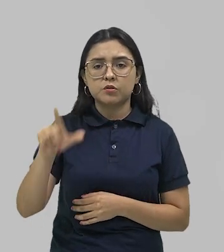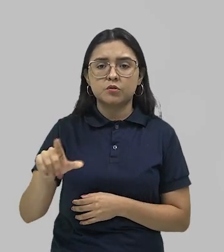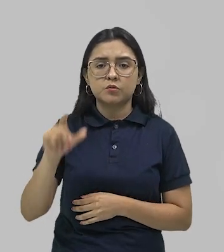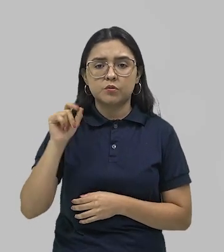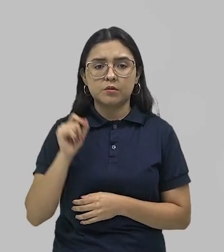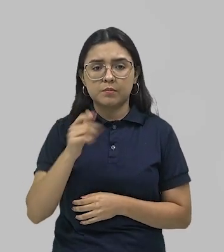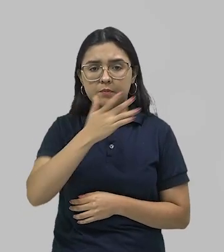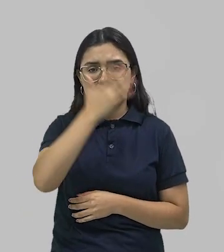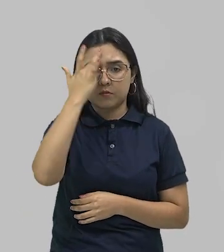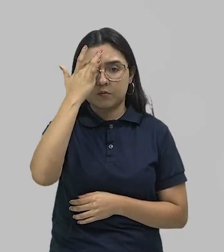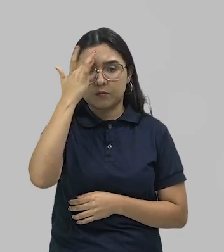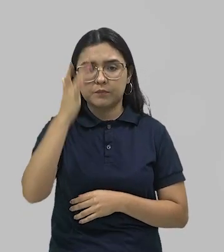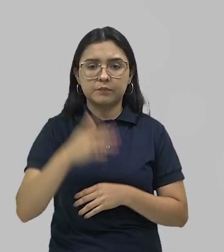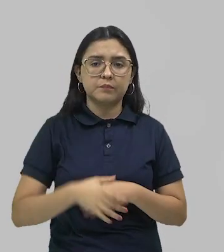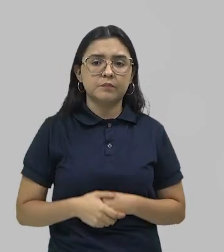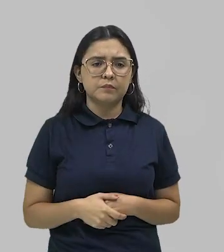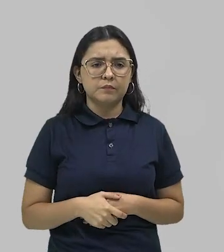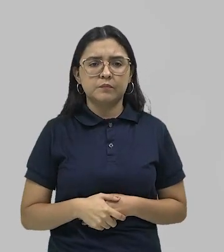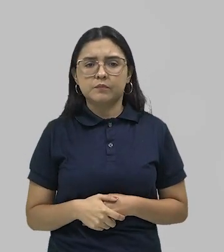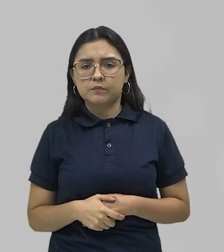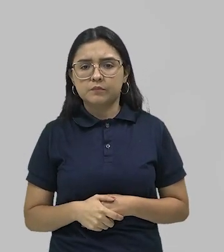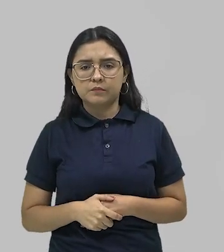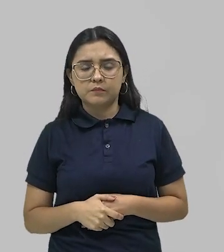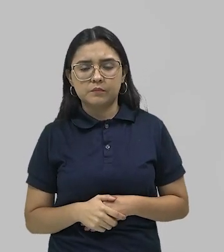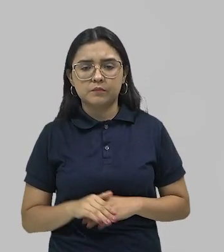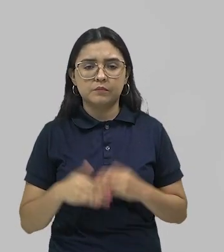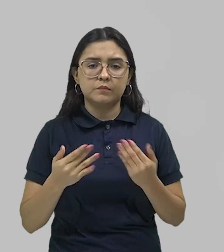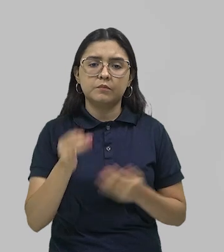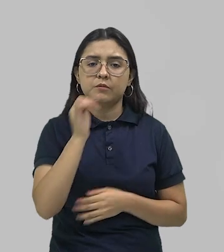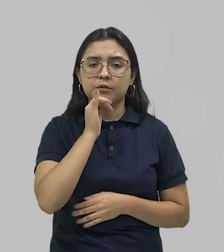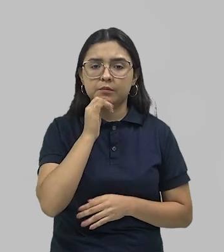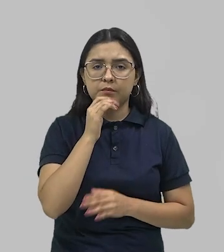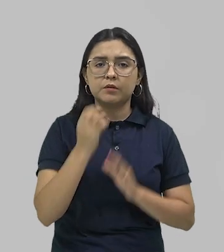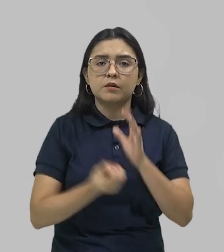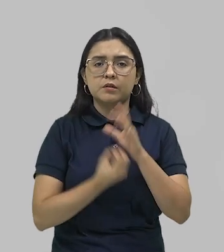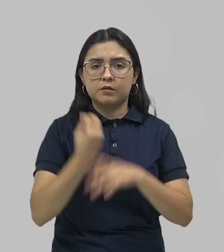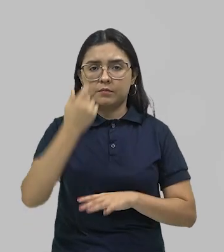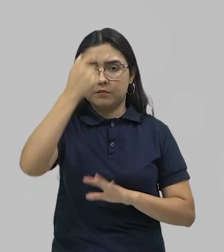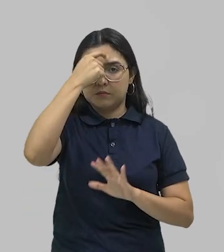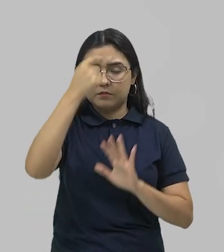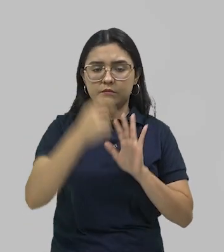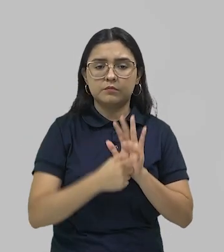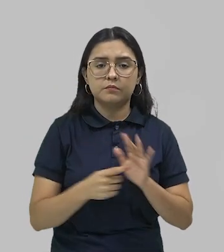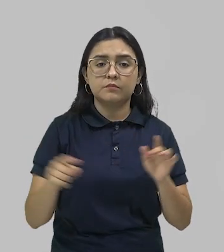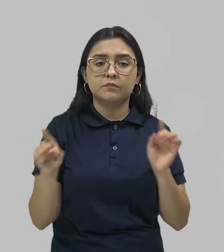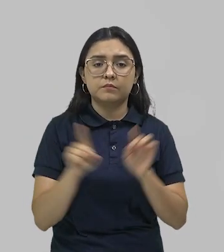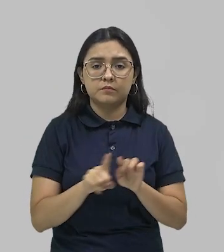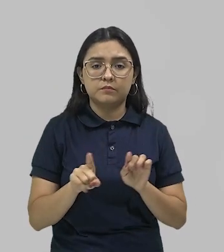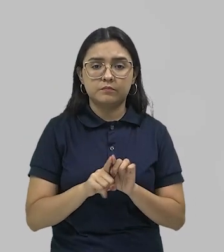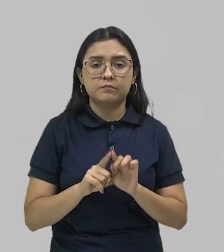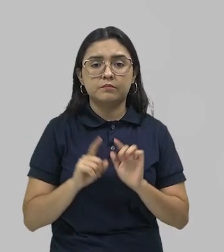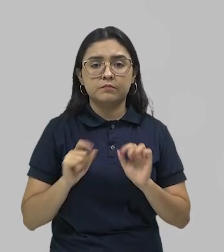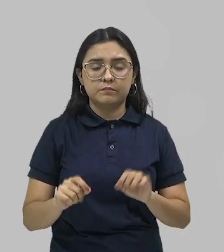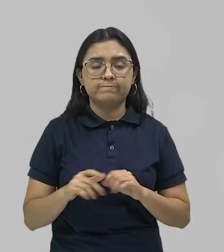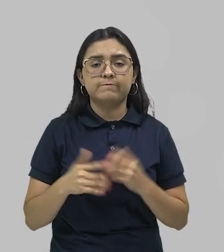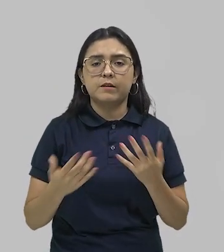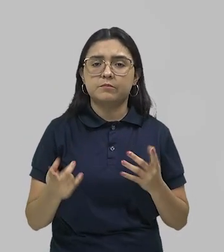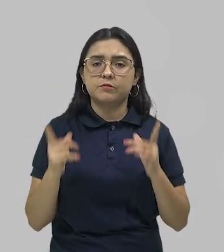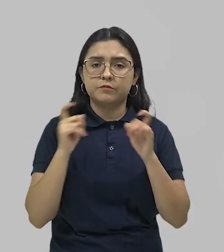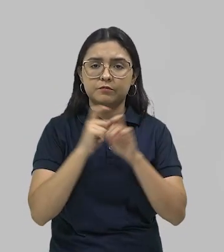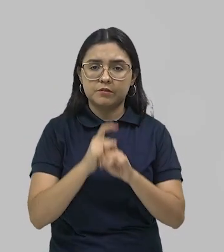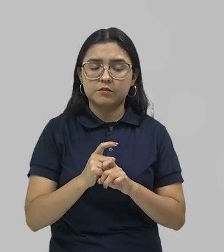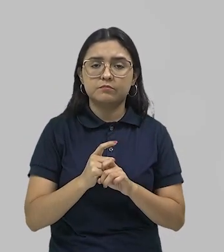A gente tem muita tecnologia, nós desenvolvemos, por exemplo, inteligência artificial, e a questão da inteligência artificial é muito